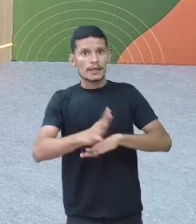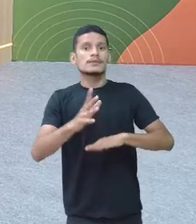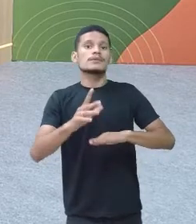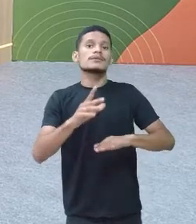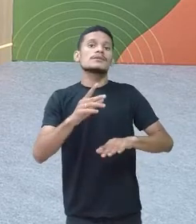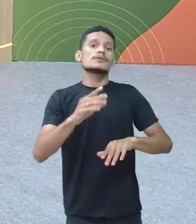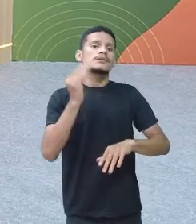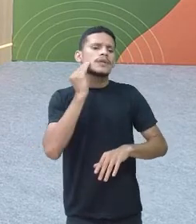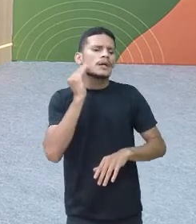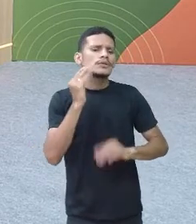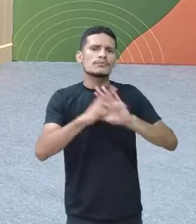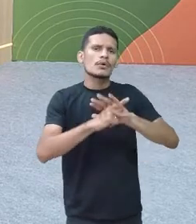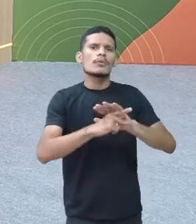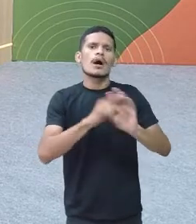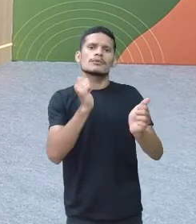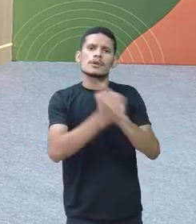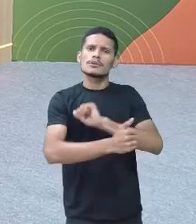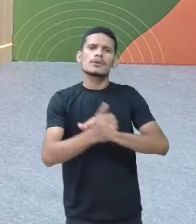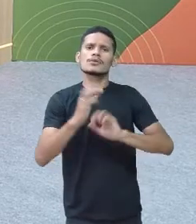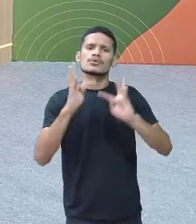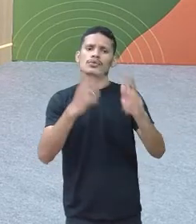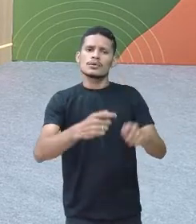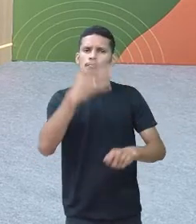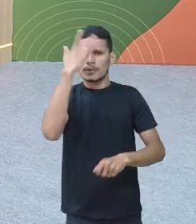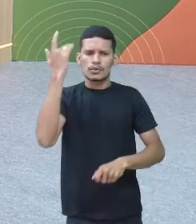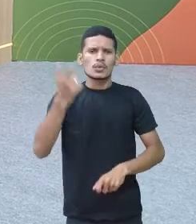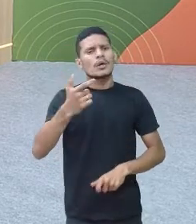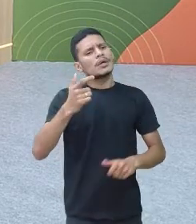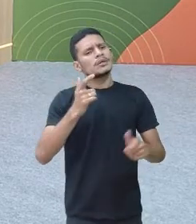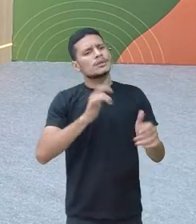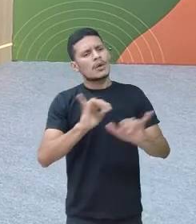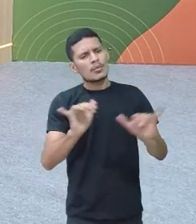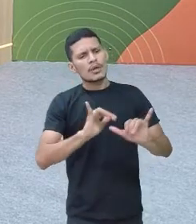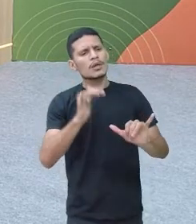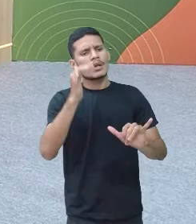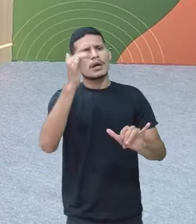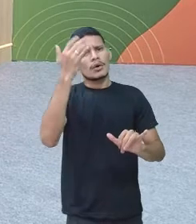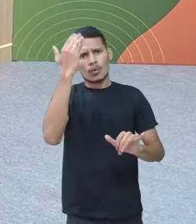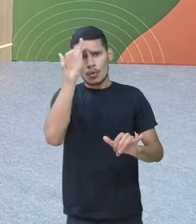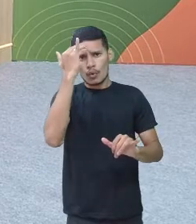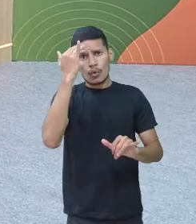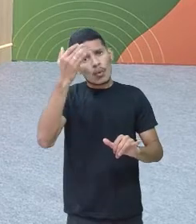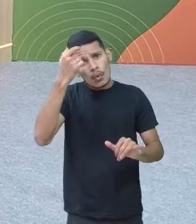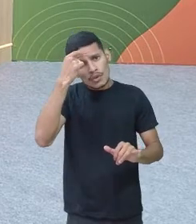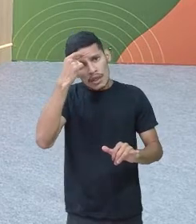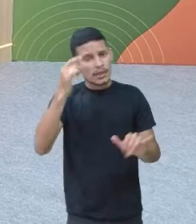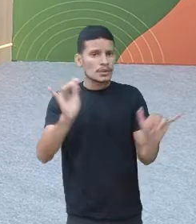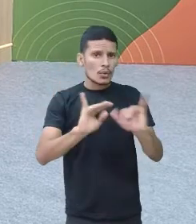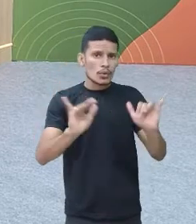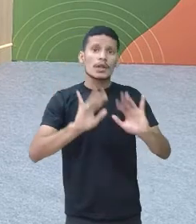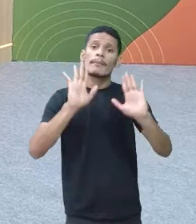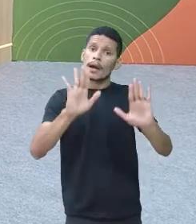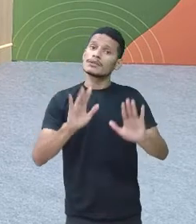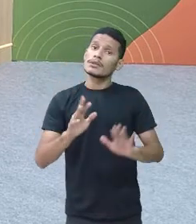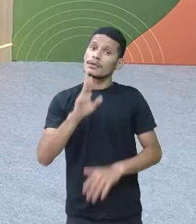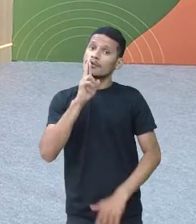estava todo mundo tranquilo, porque, né, a consciência de todo mundo estava tranquilo. E aí o resultado só saiu quando